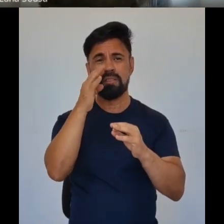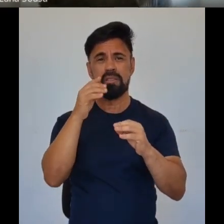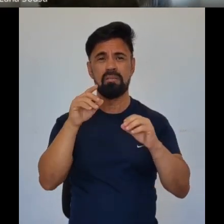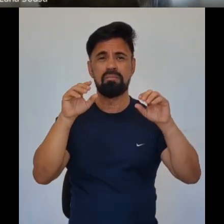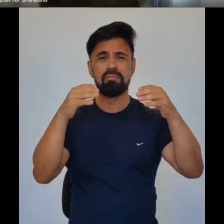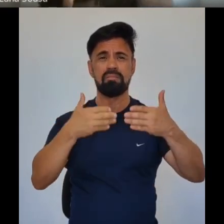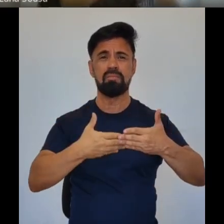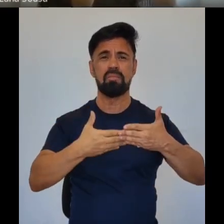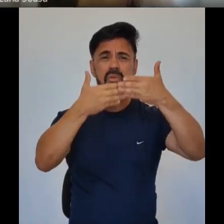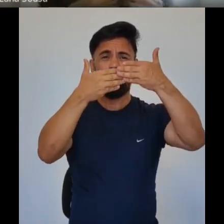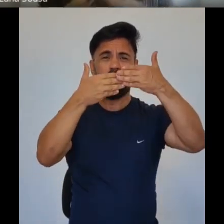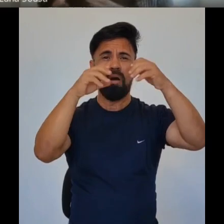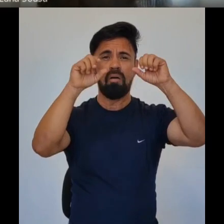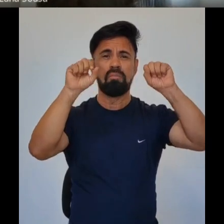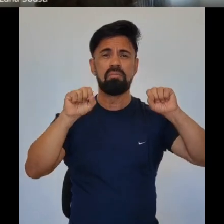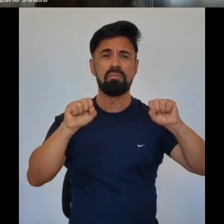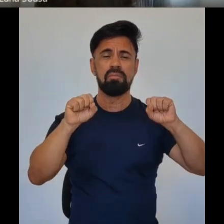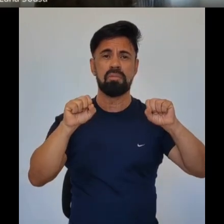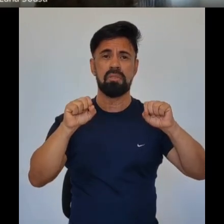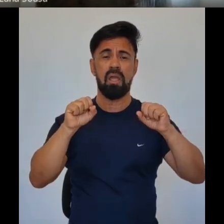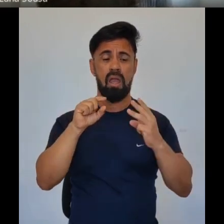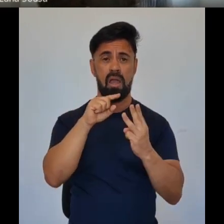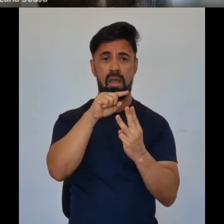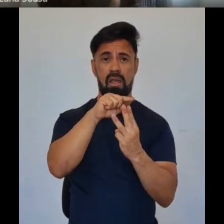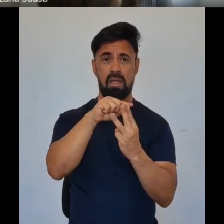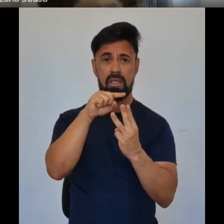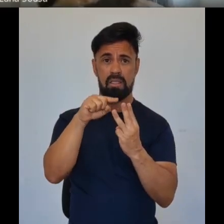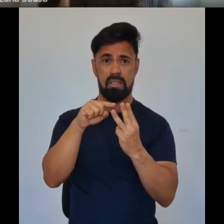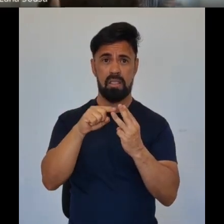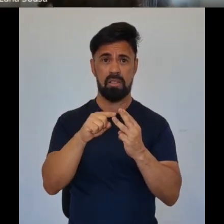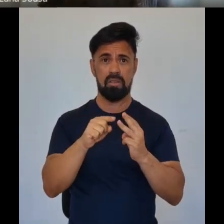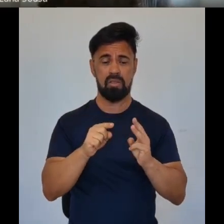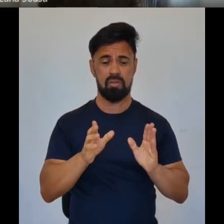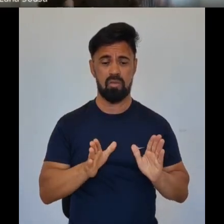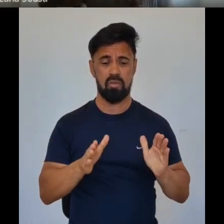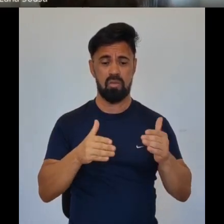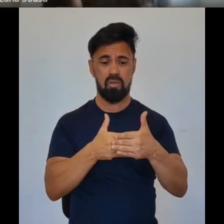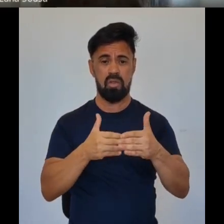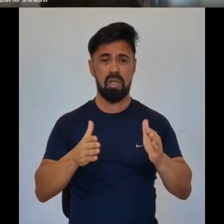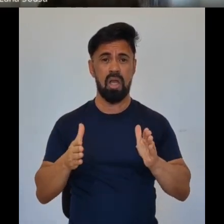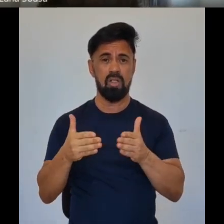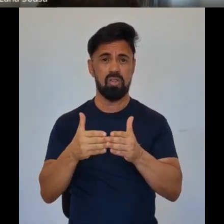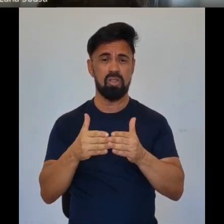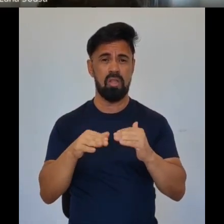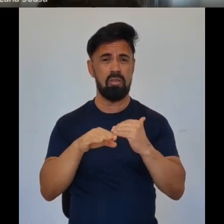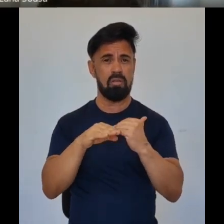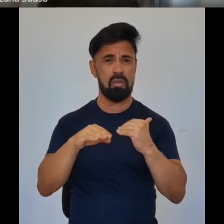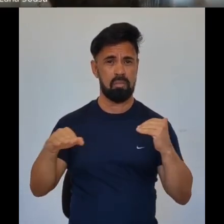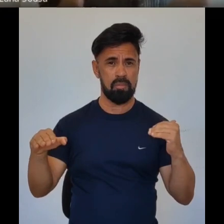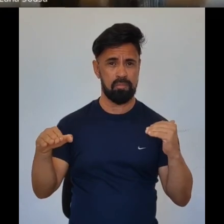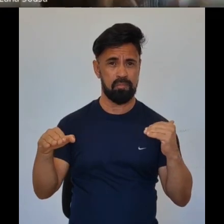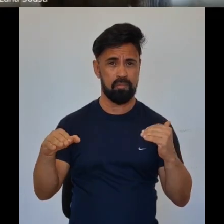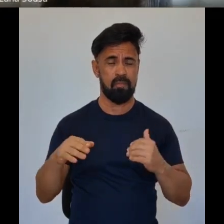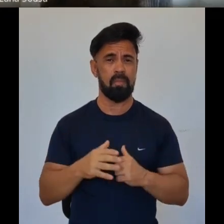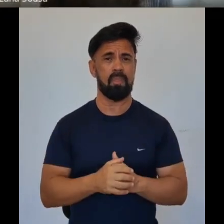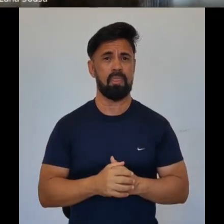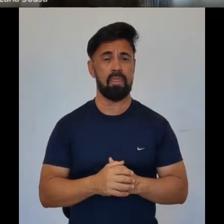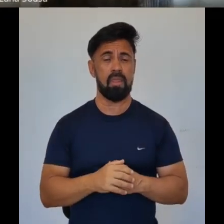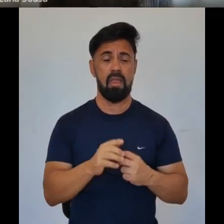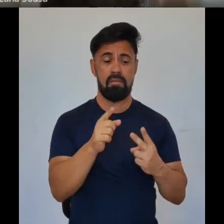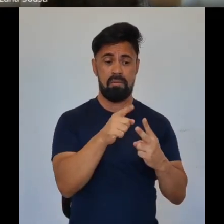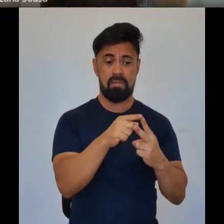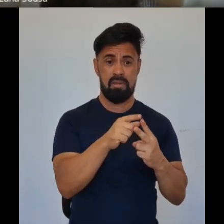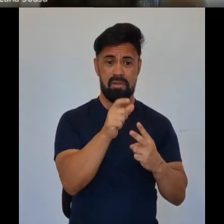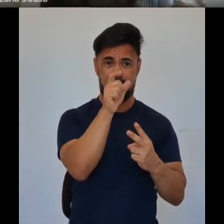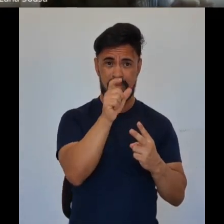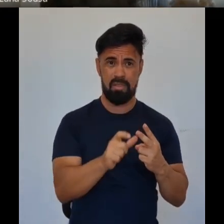muro. Cada uma dessas pessoas está em cima de um caixote de madeira do mesmo tamanho. A primeira